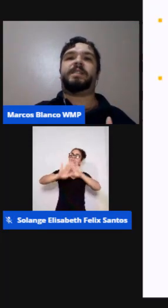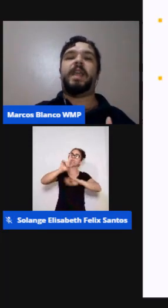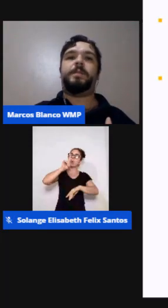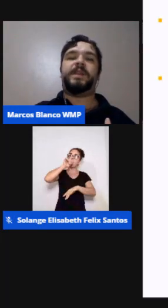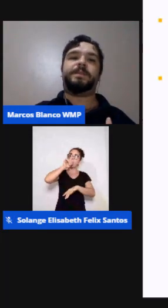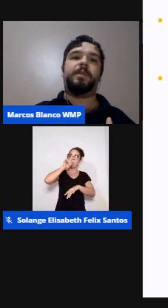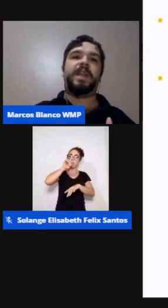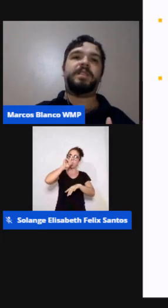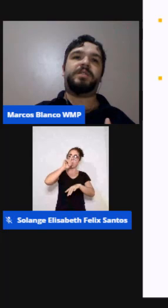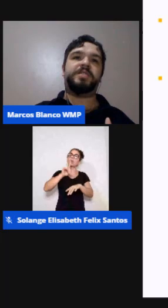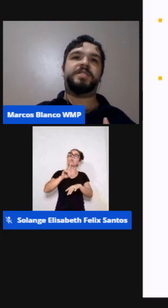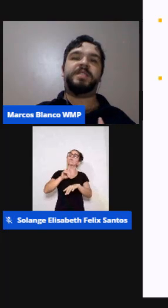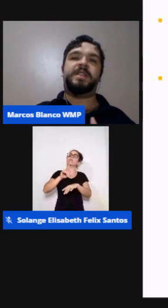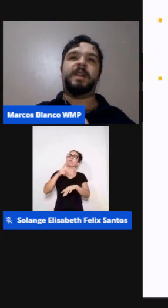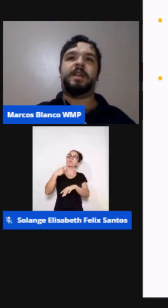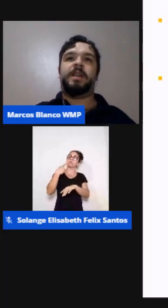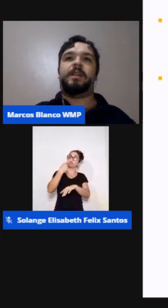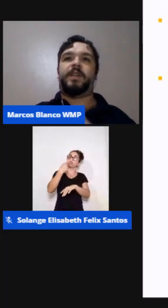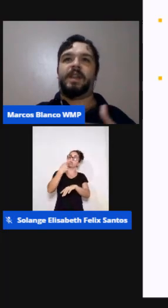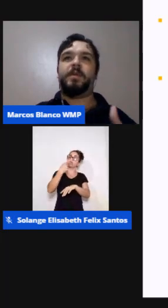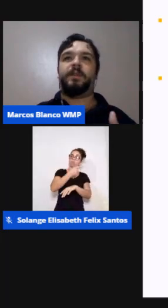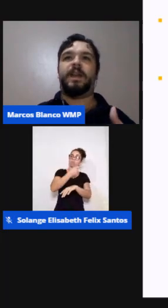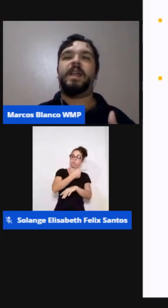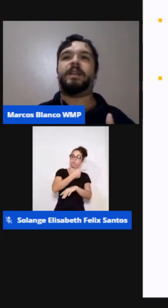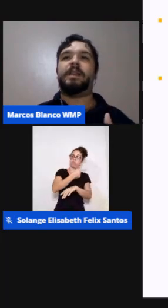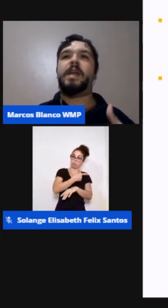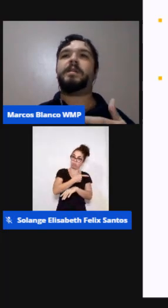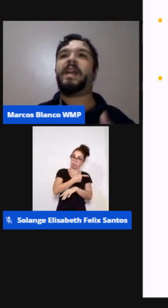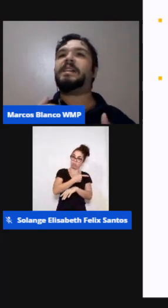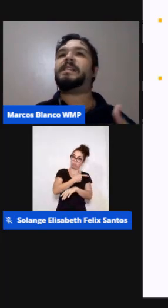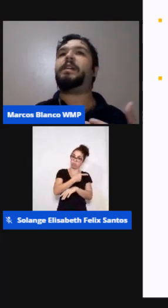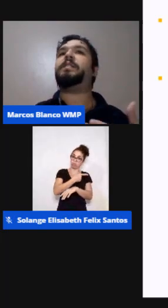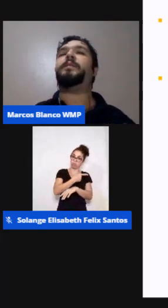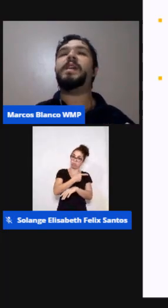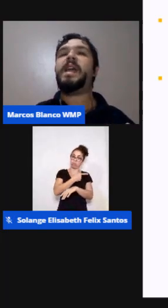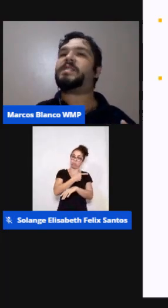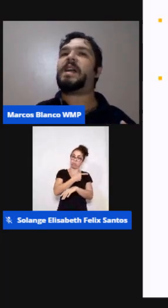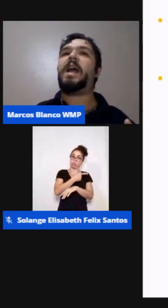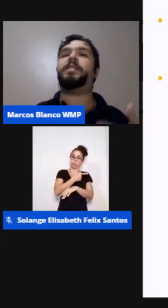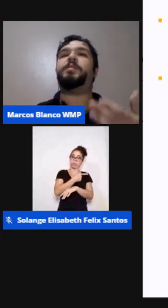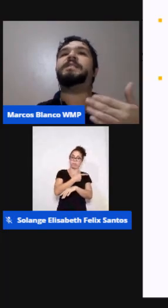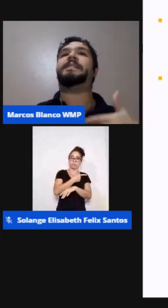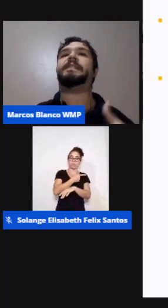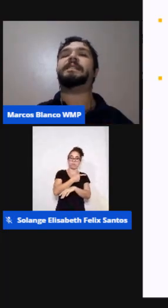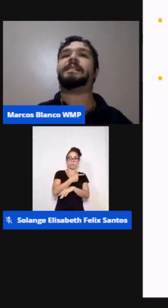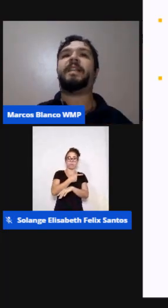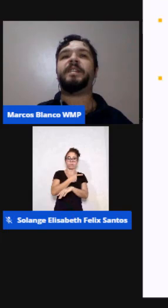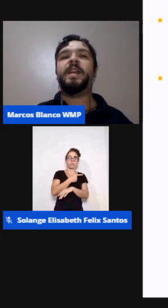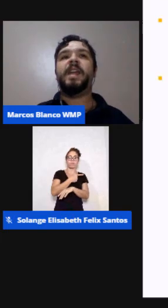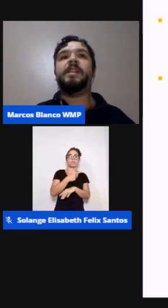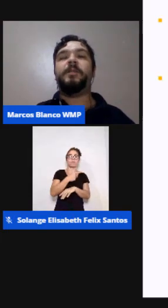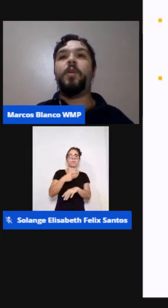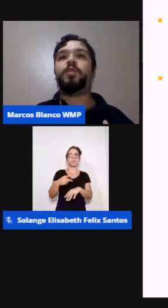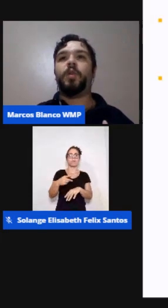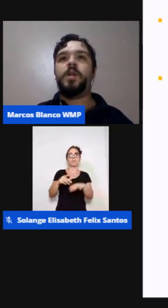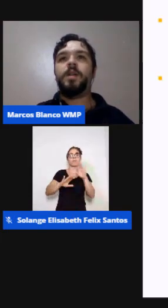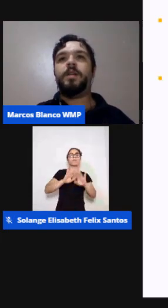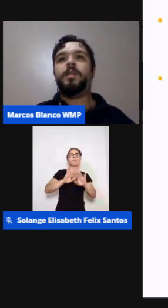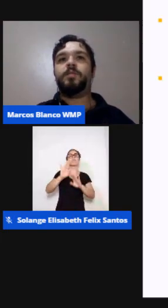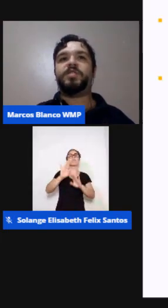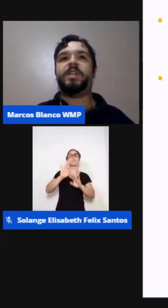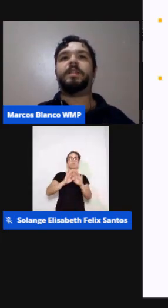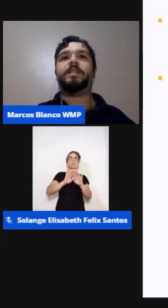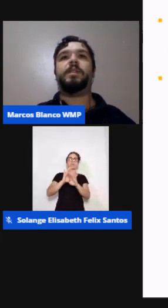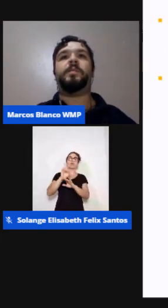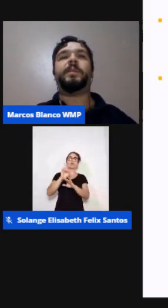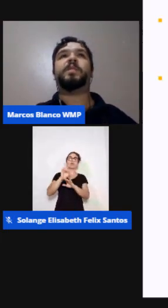A gente tem, principalmente hoje em dia, você lembra que eu falei que na década de 50 foi erradicado, depois de 67